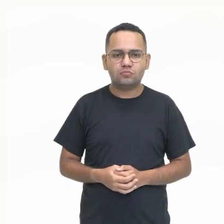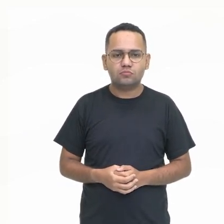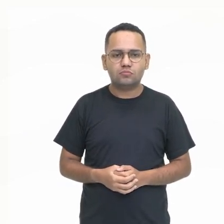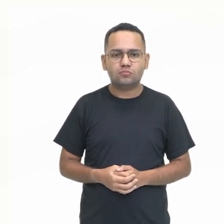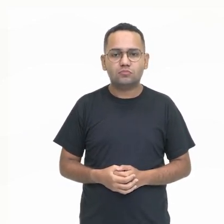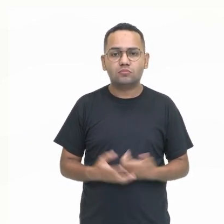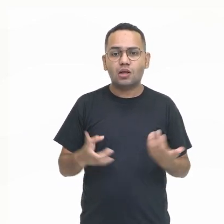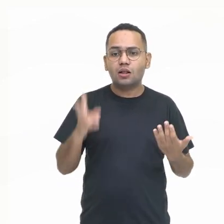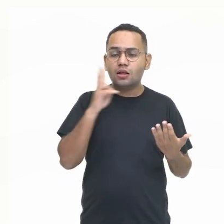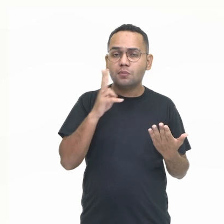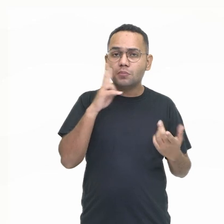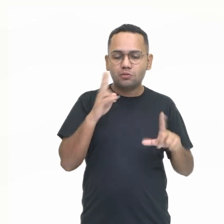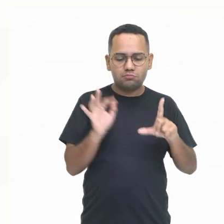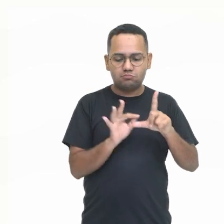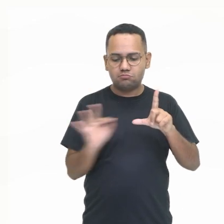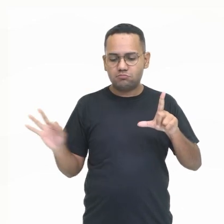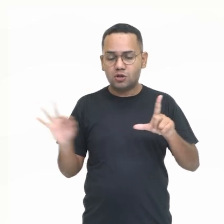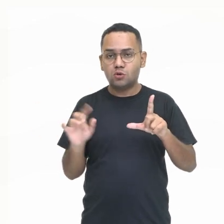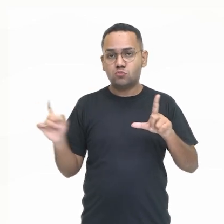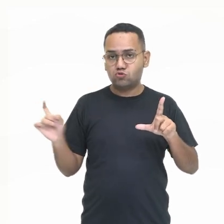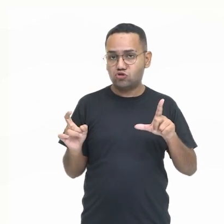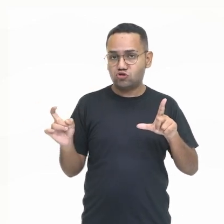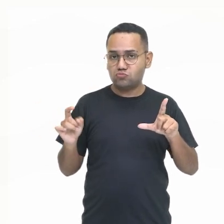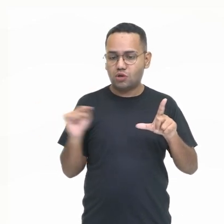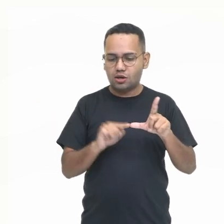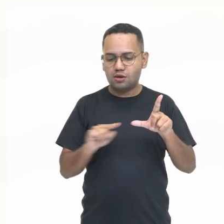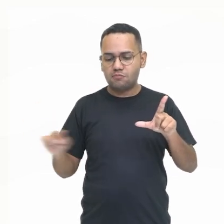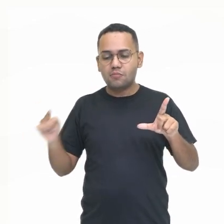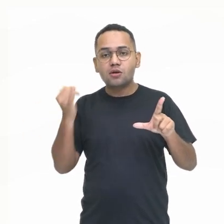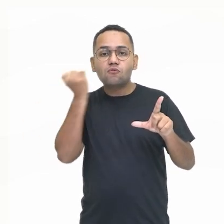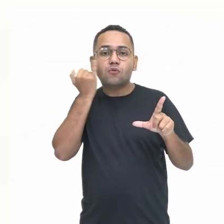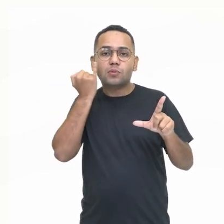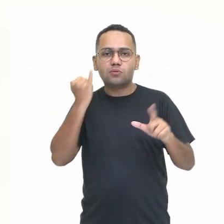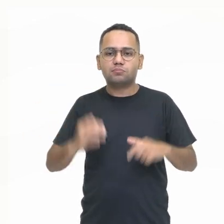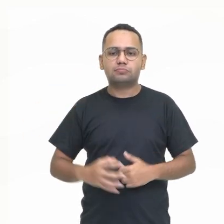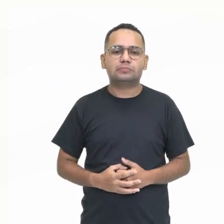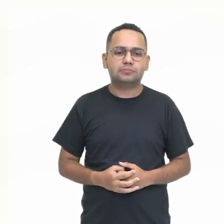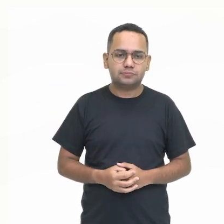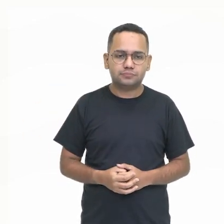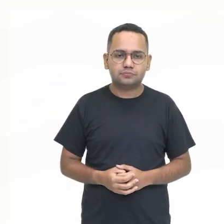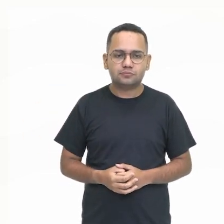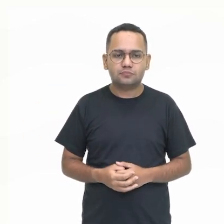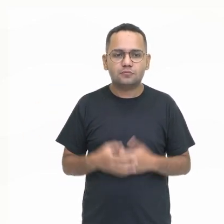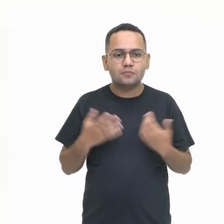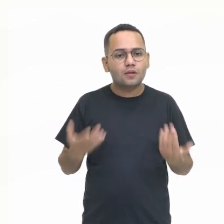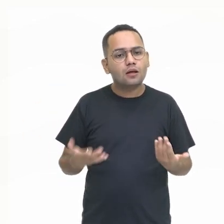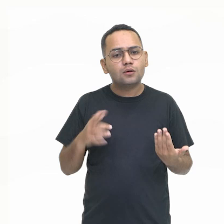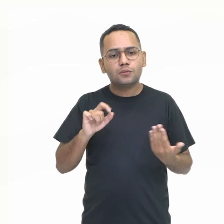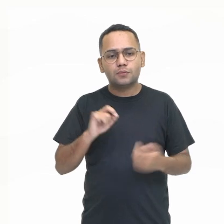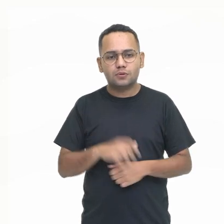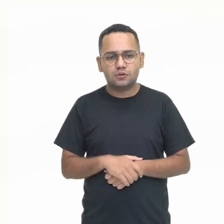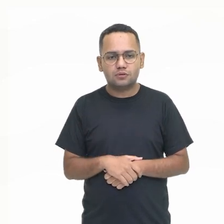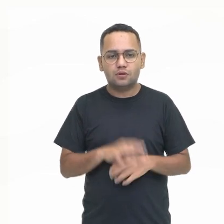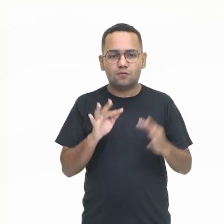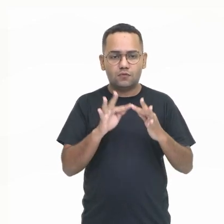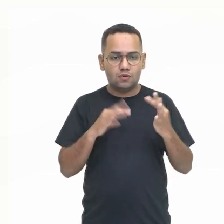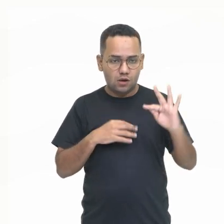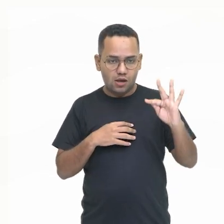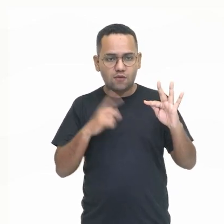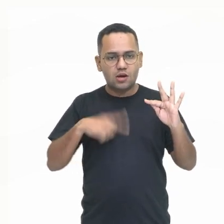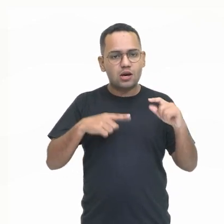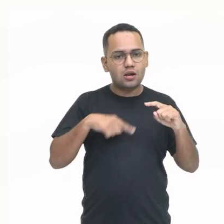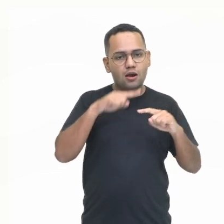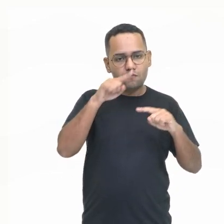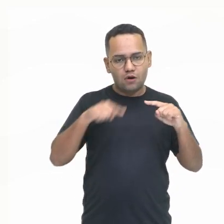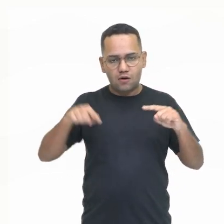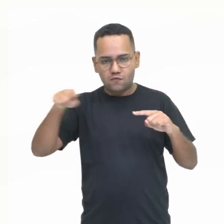no eixo x. Tudo bem? Então, alunos, uma função f é crescente em um intervalo i do seu domínio se somente se, para quaisquer